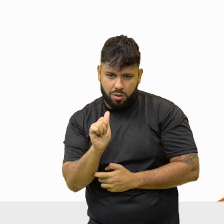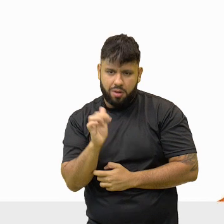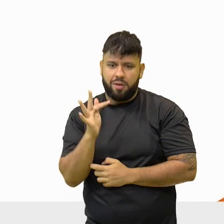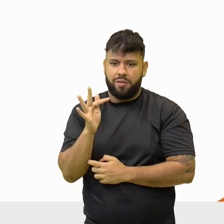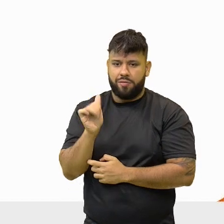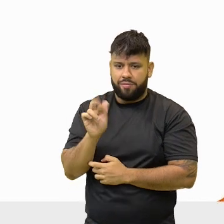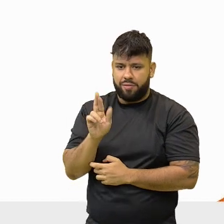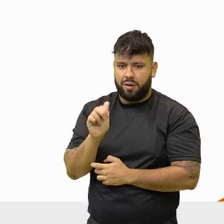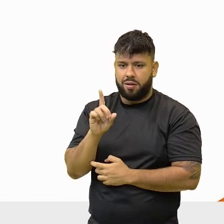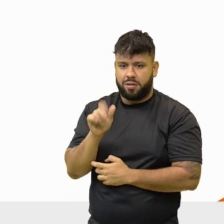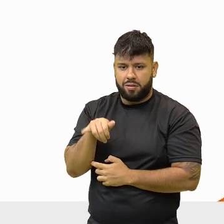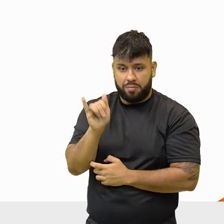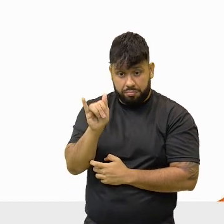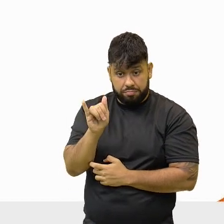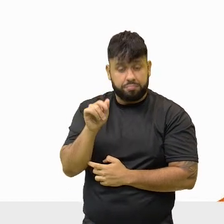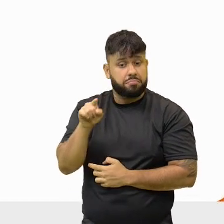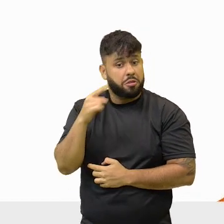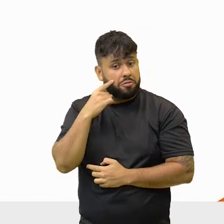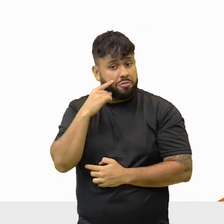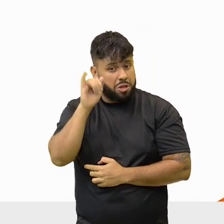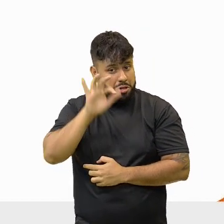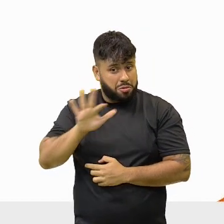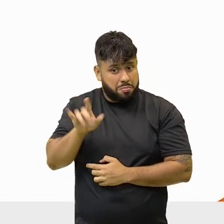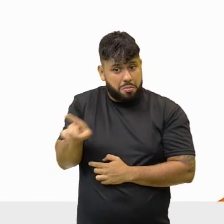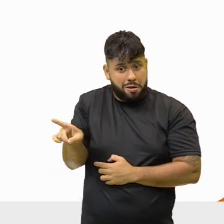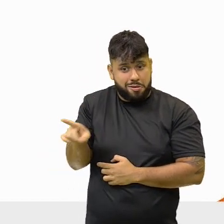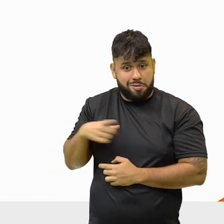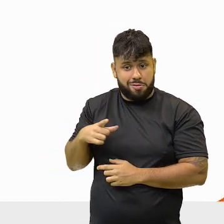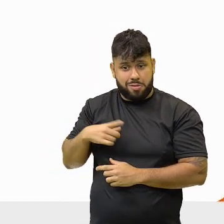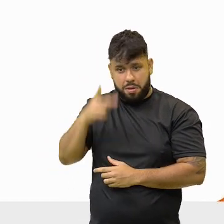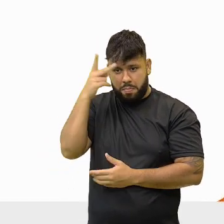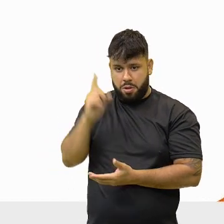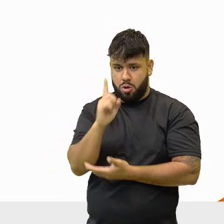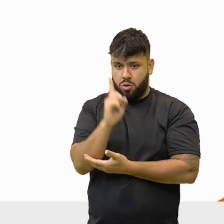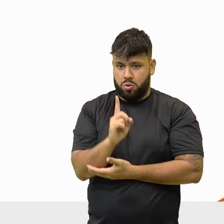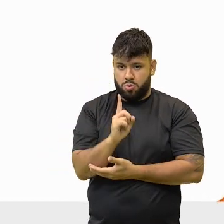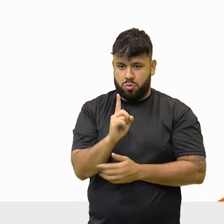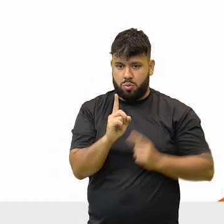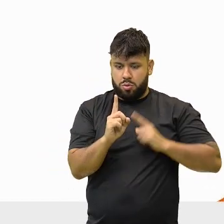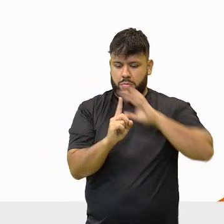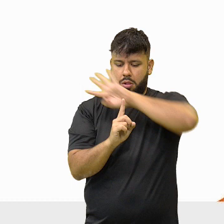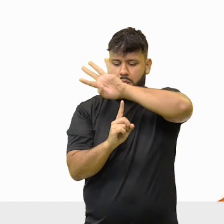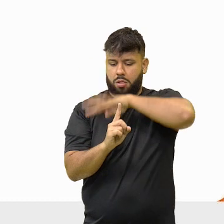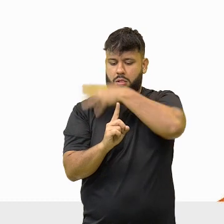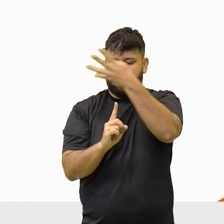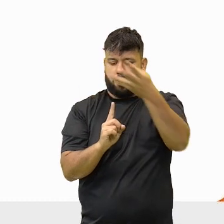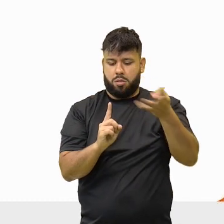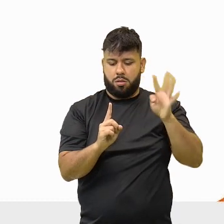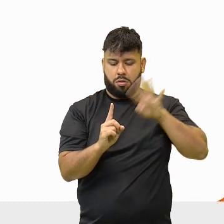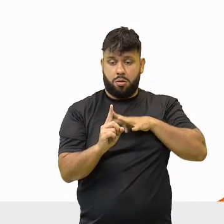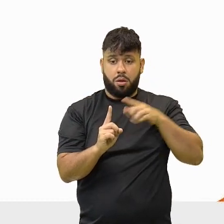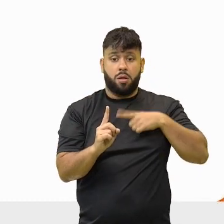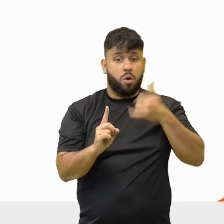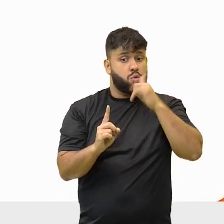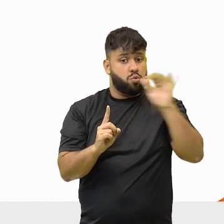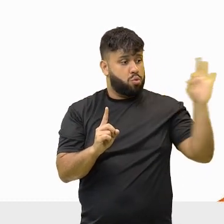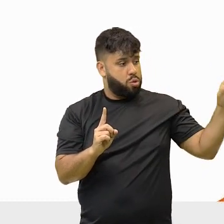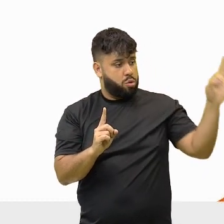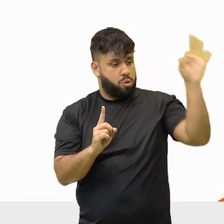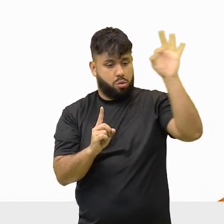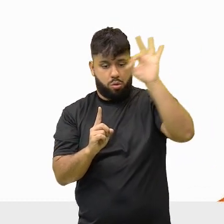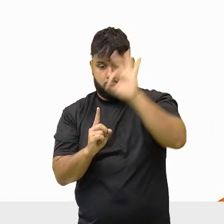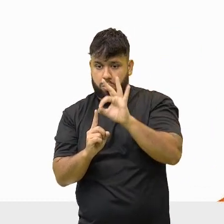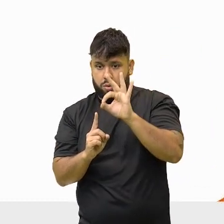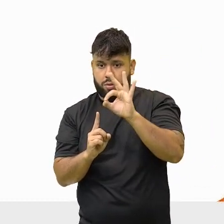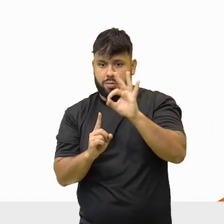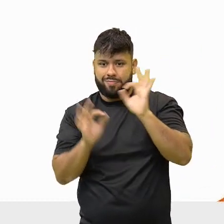de uma dessas gaiolas e uma descarga elétrica intensa de uma bobina de Tesla até a gaiola. Essas